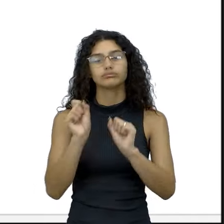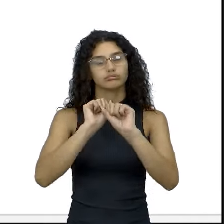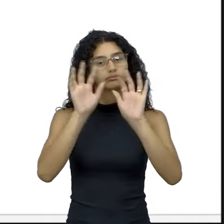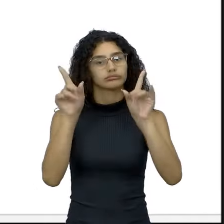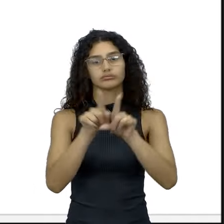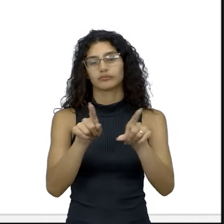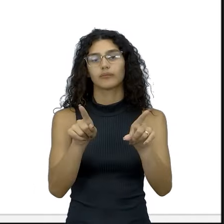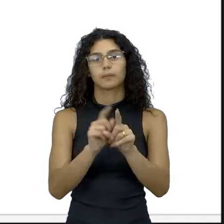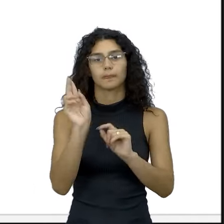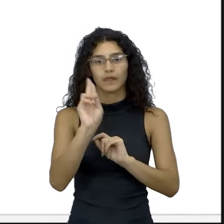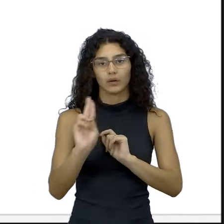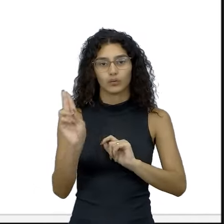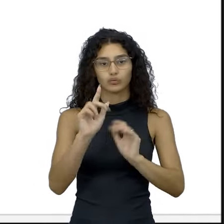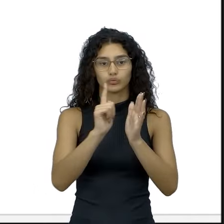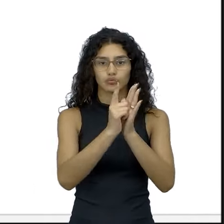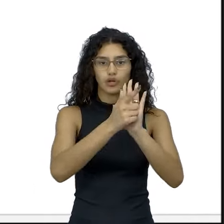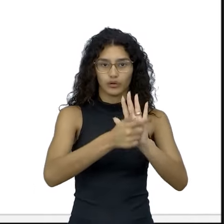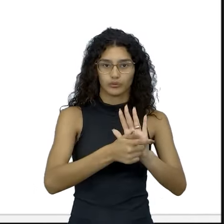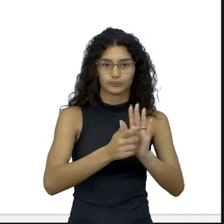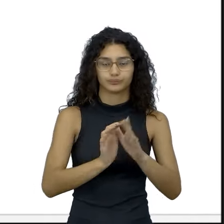aí a finalidade do gênero.